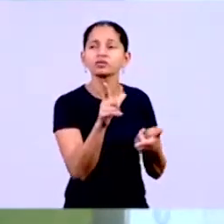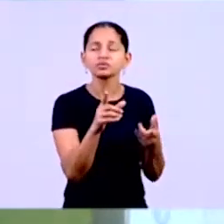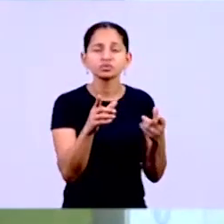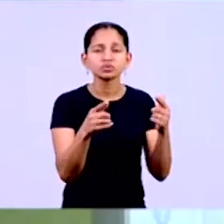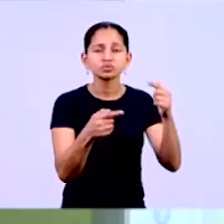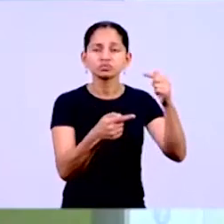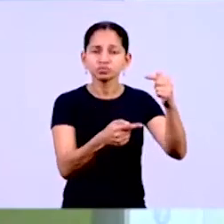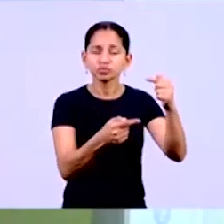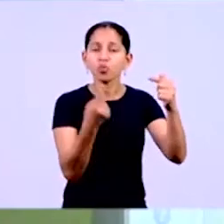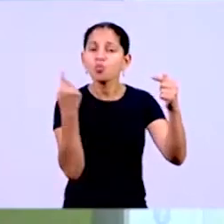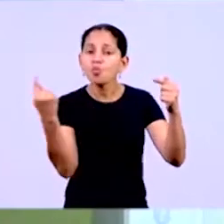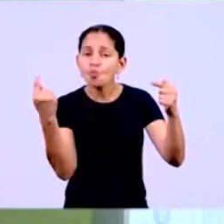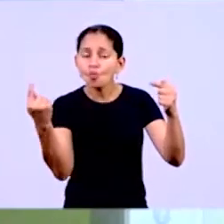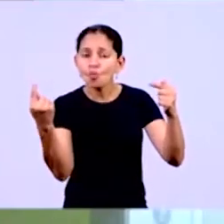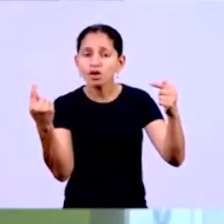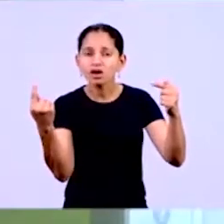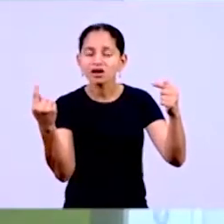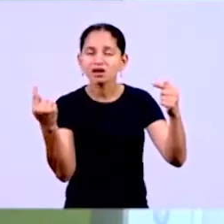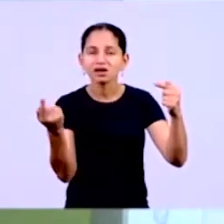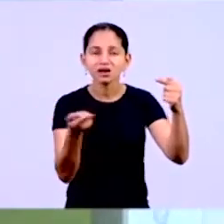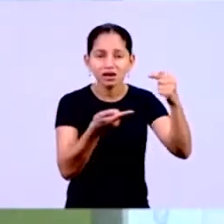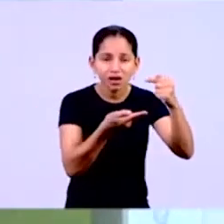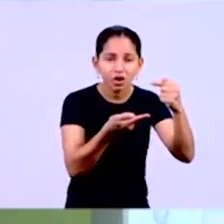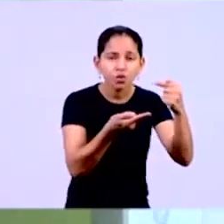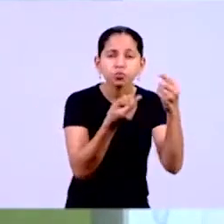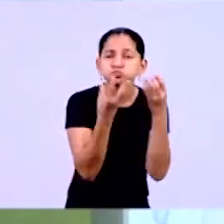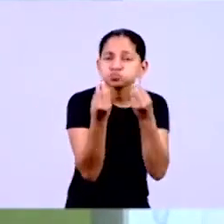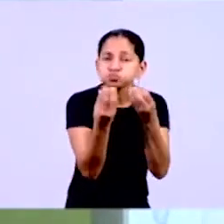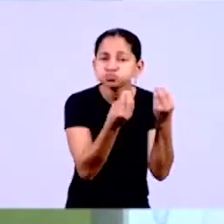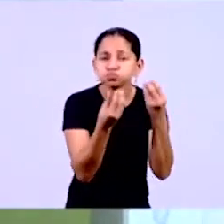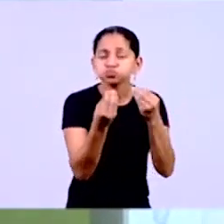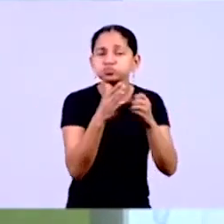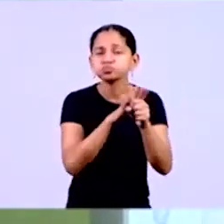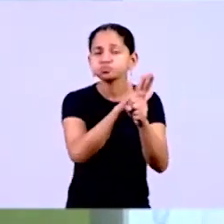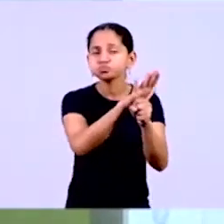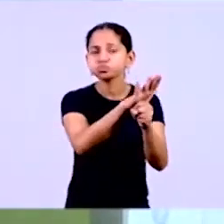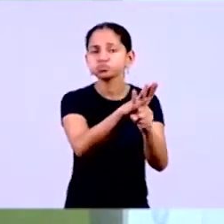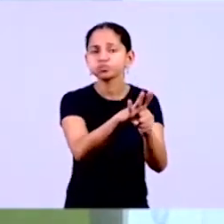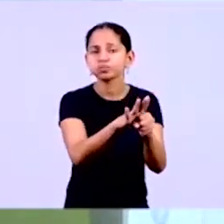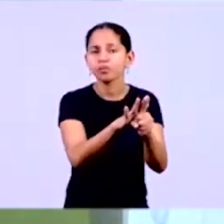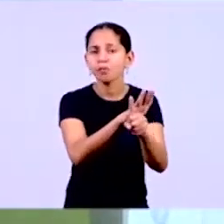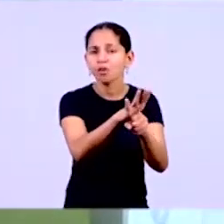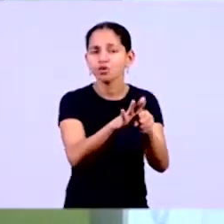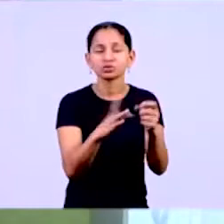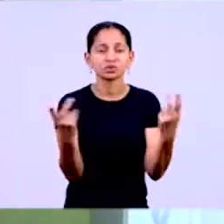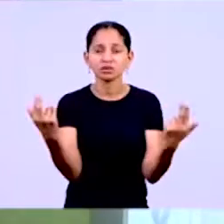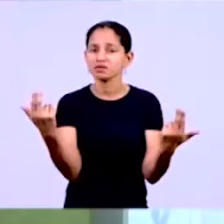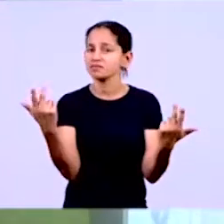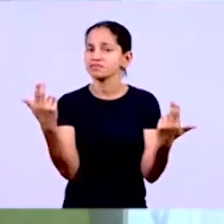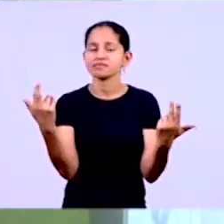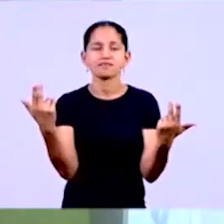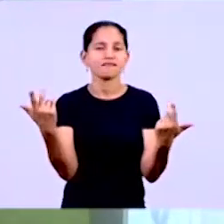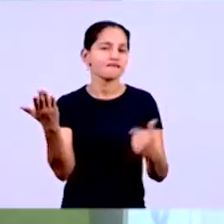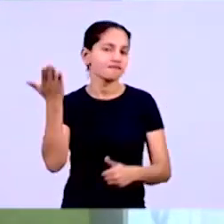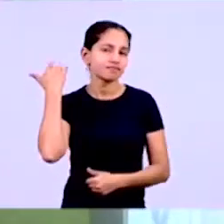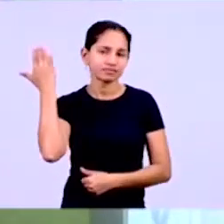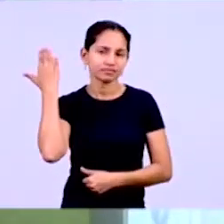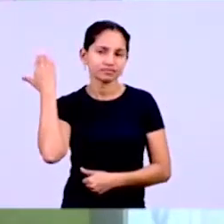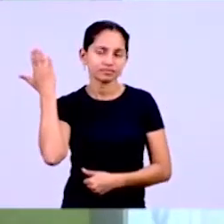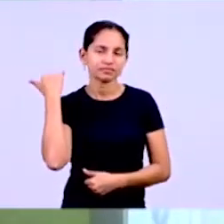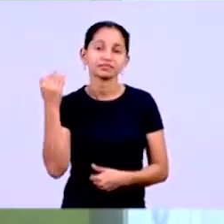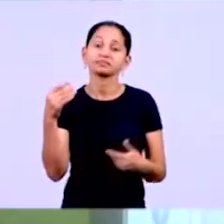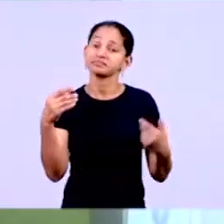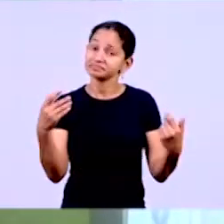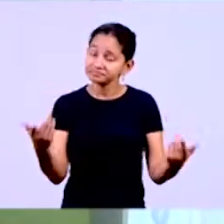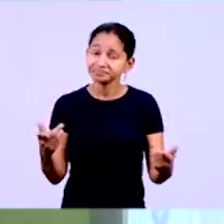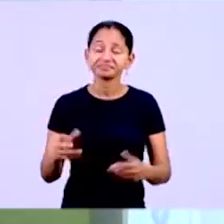uma válvula há 50 anos atrás, nós temos bilhões de mecanismos que faz a mesma coisa que a válvula fazia 50 anos atrás.